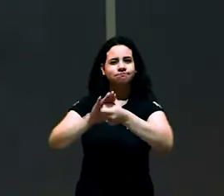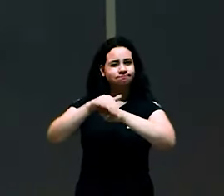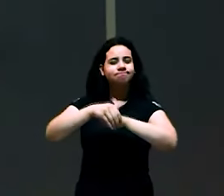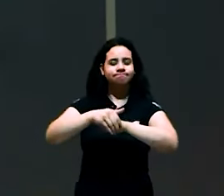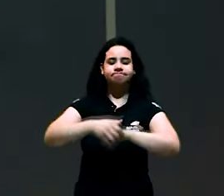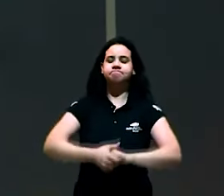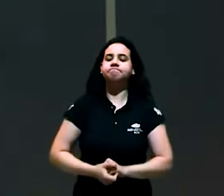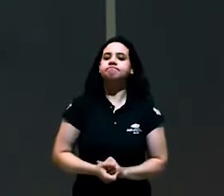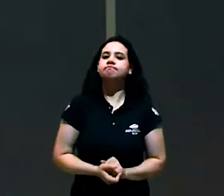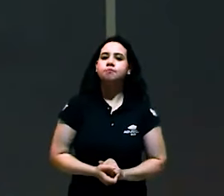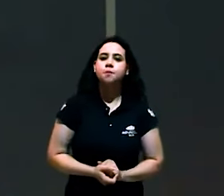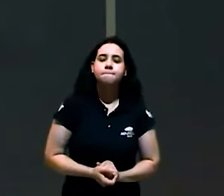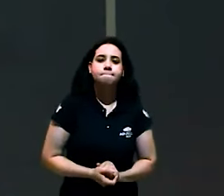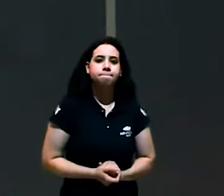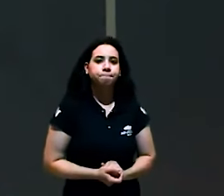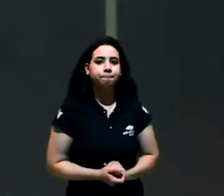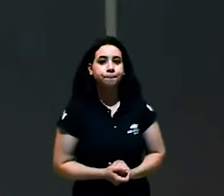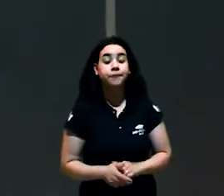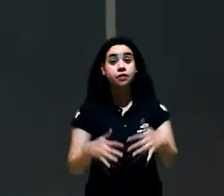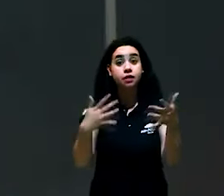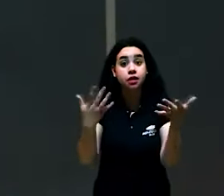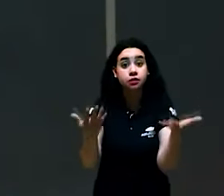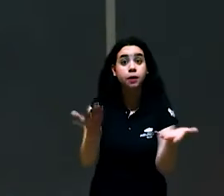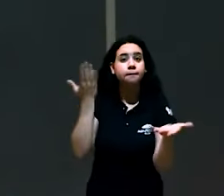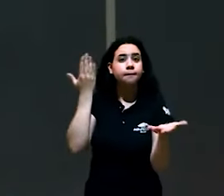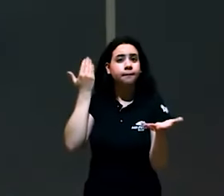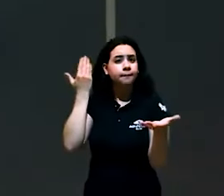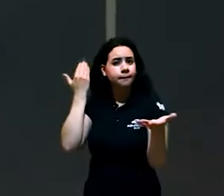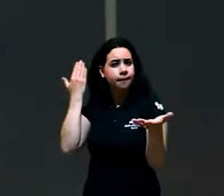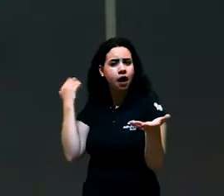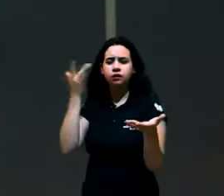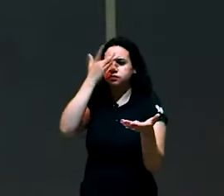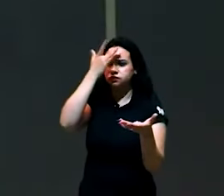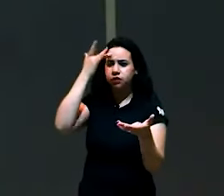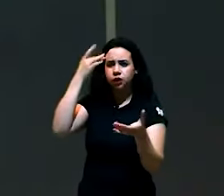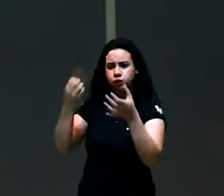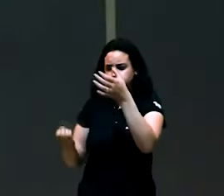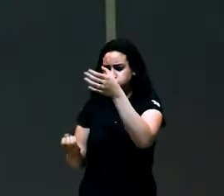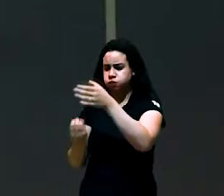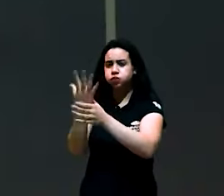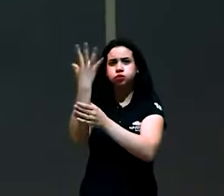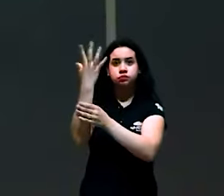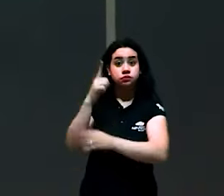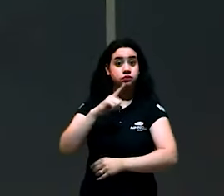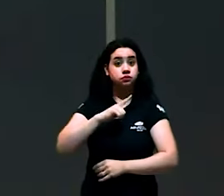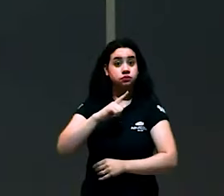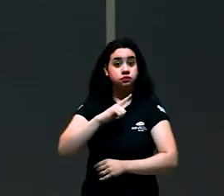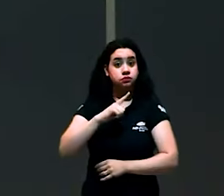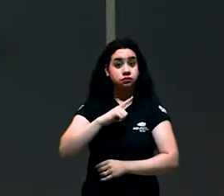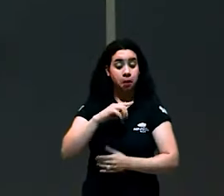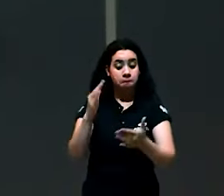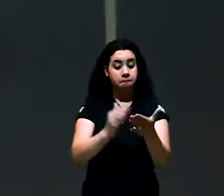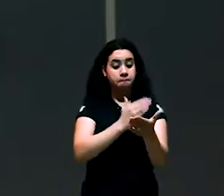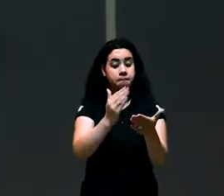Irmãos, os fundadores, nós temos aí o material Parman, que